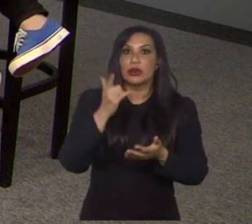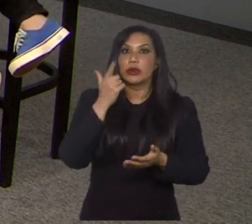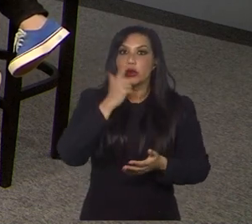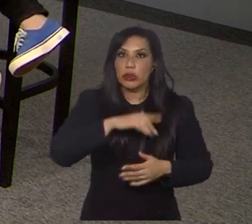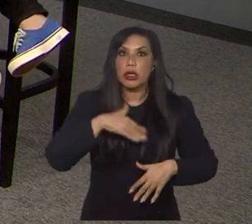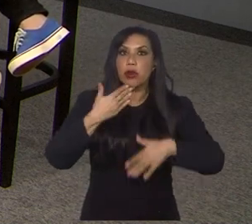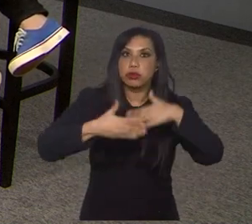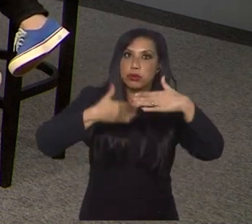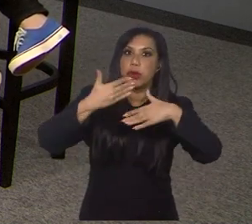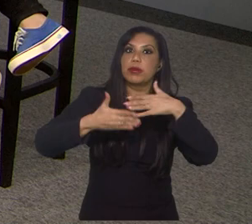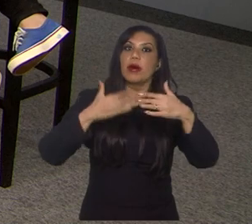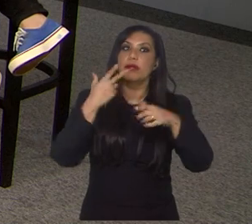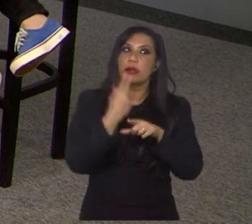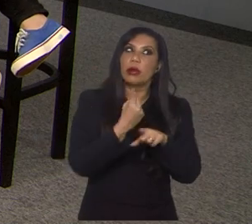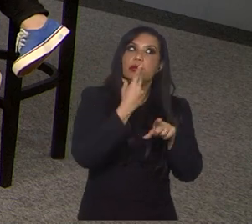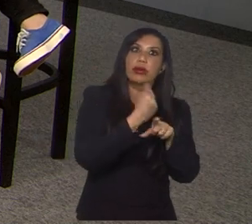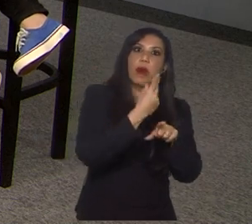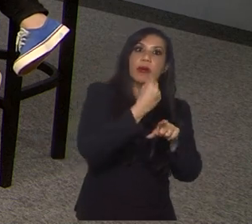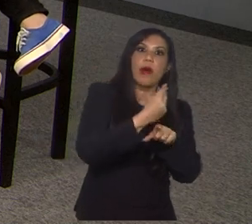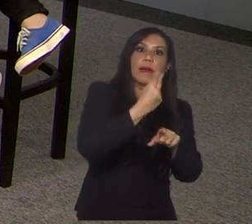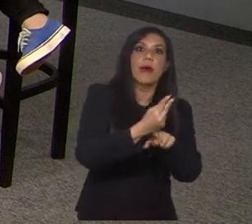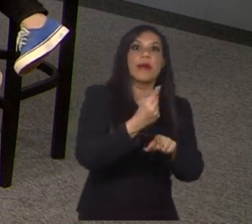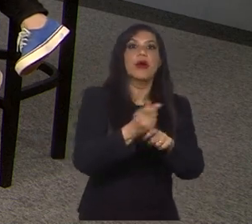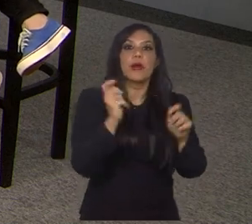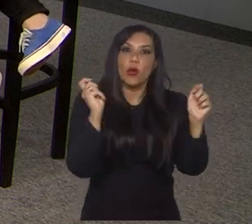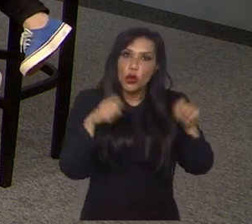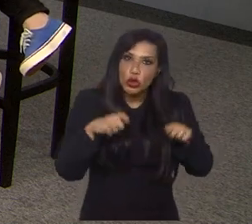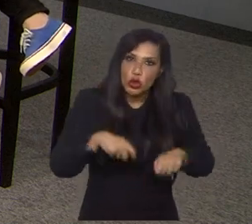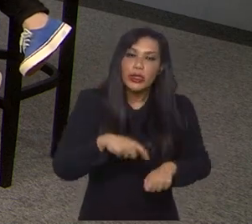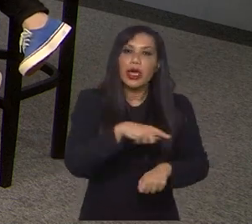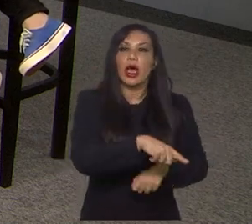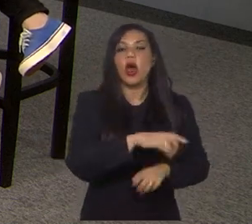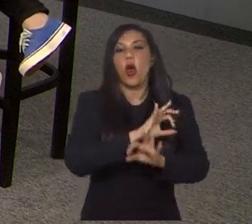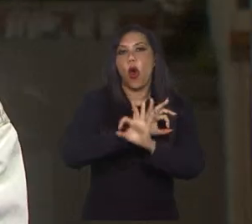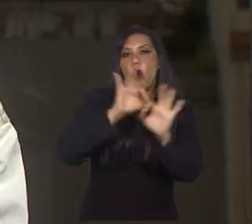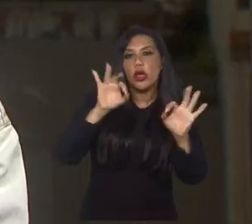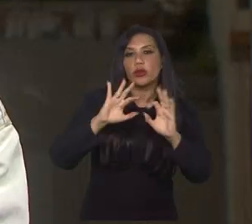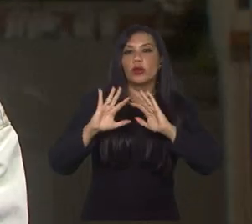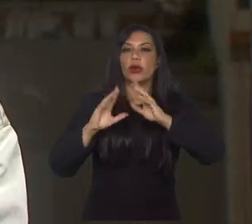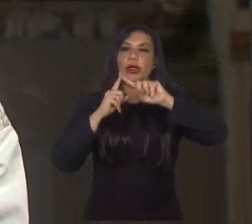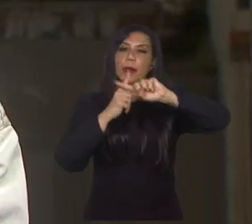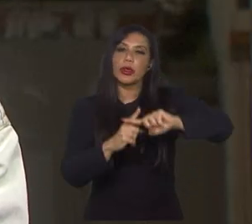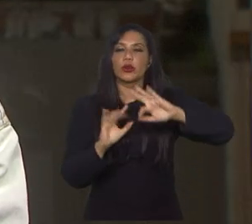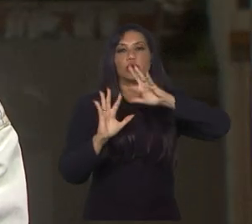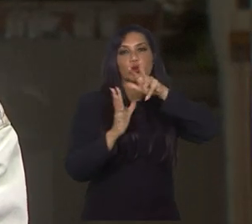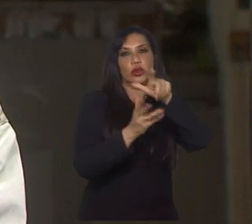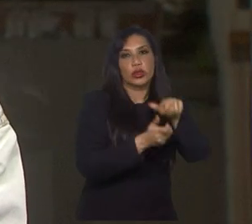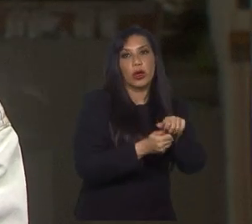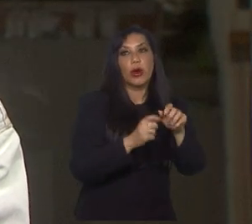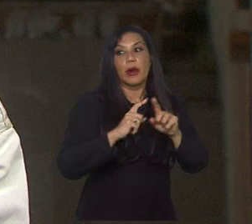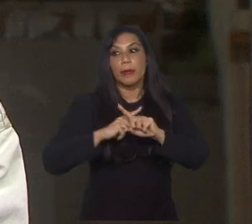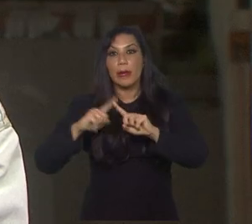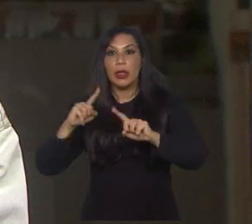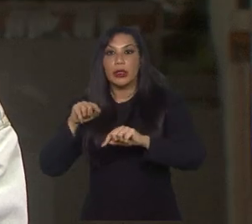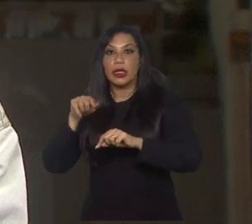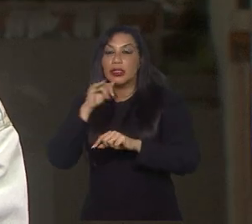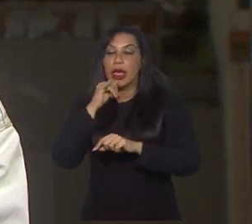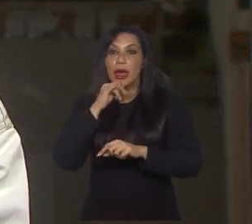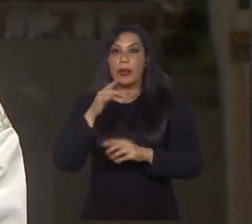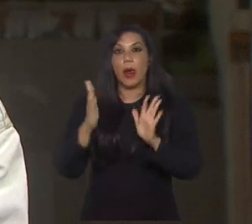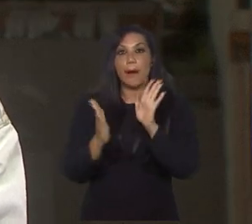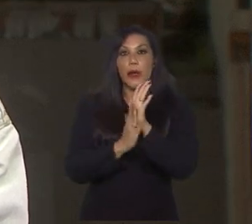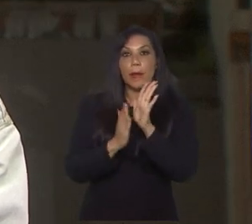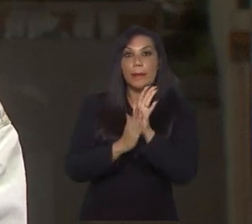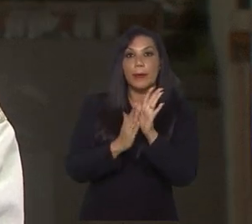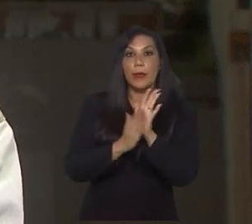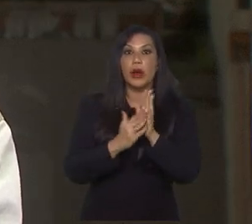né, possível ali, que dava para chegar, e fizeram um ótimo Mundial. E existe uma proposta